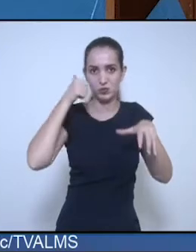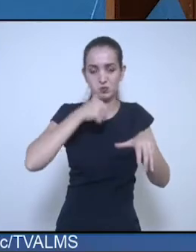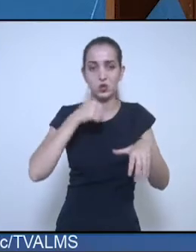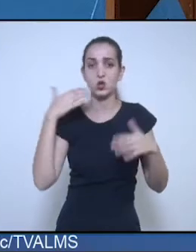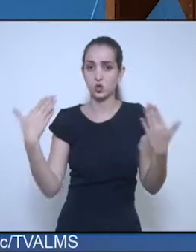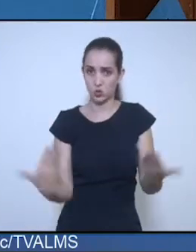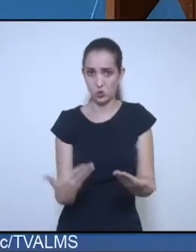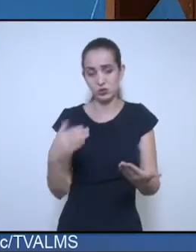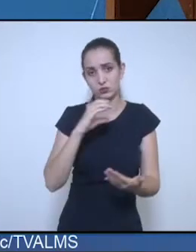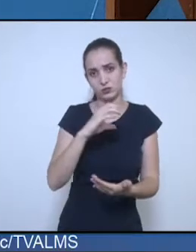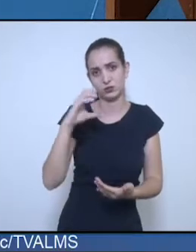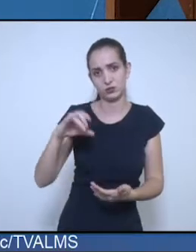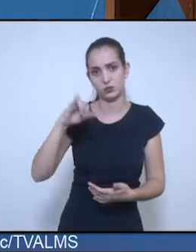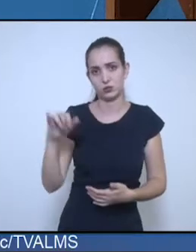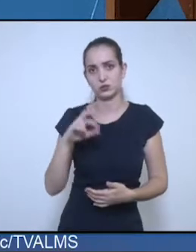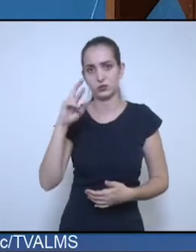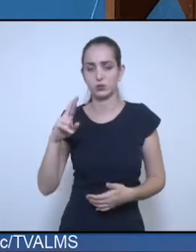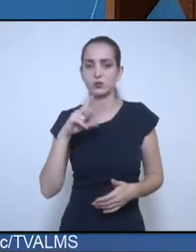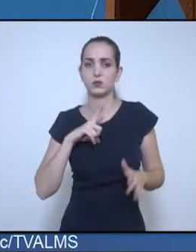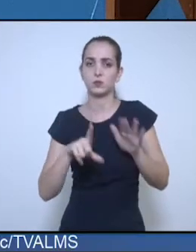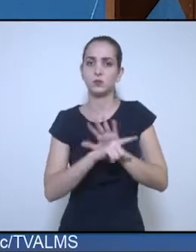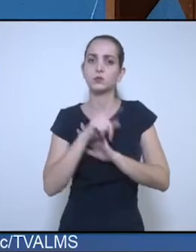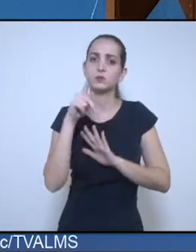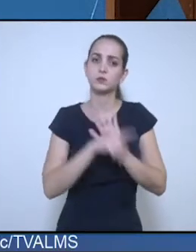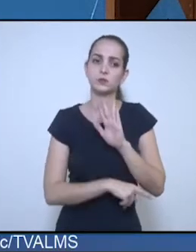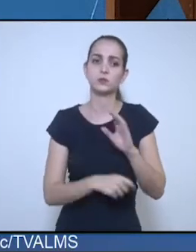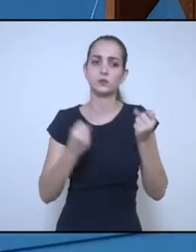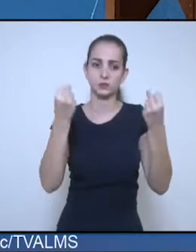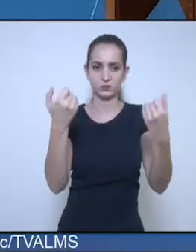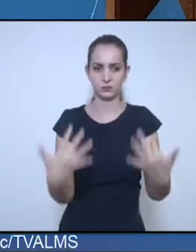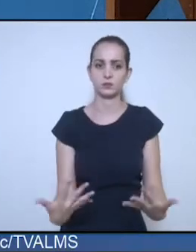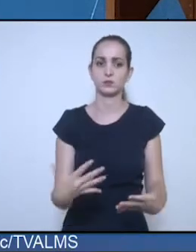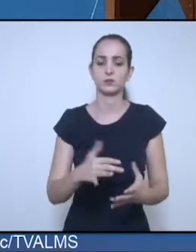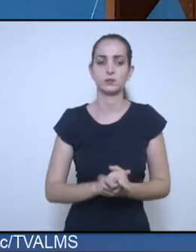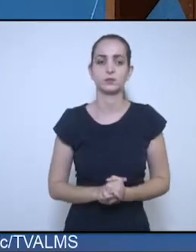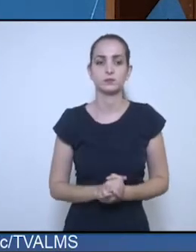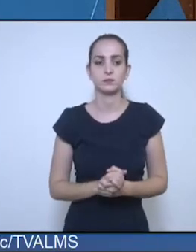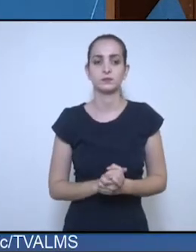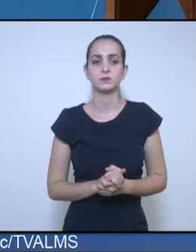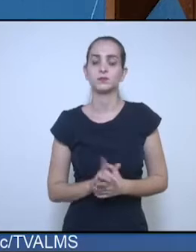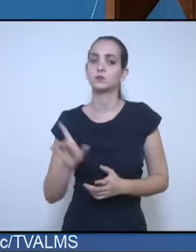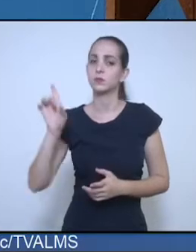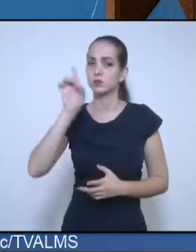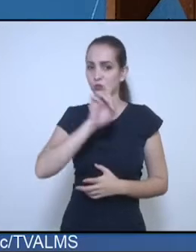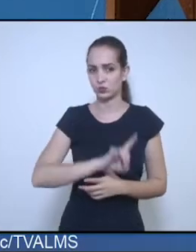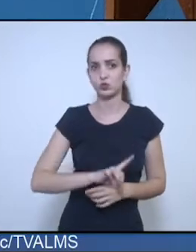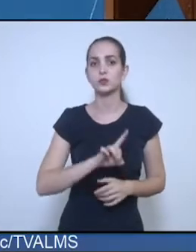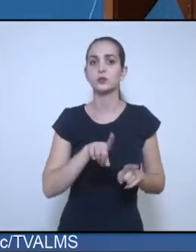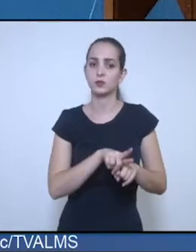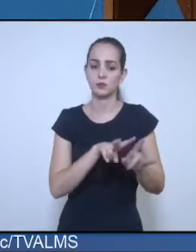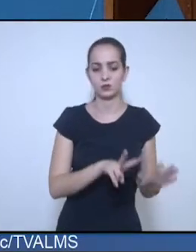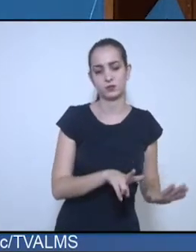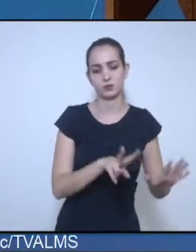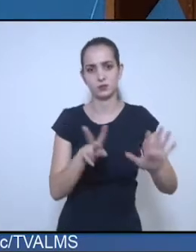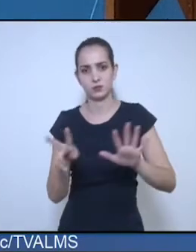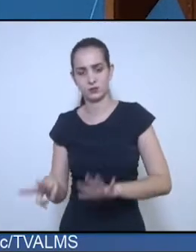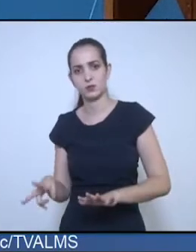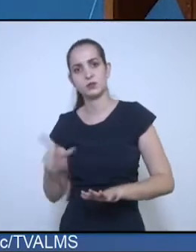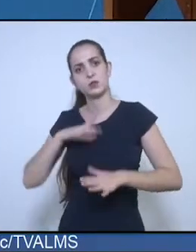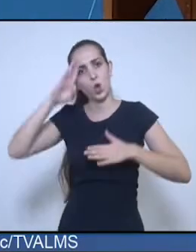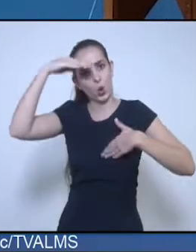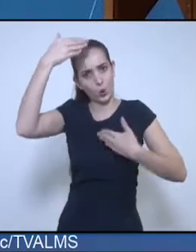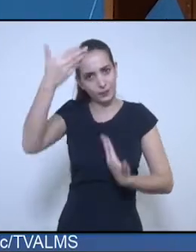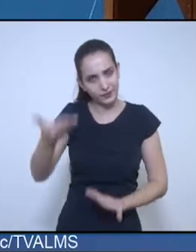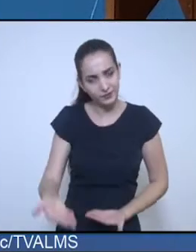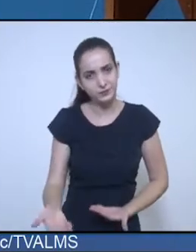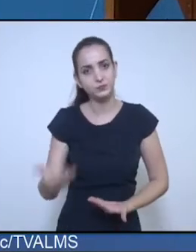CCJ, projeto de lei que trata do dia e da semana que homenageia a